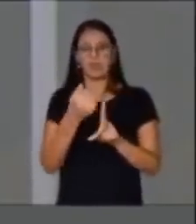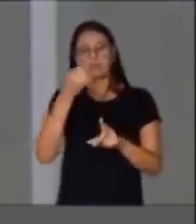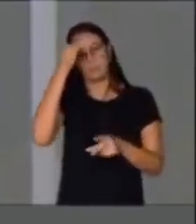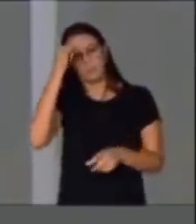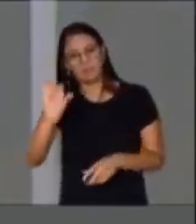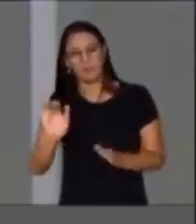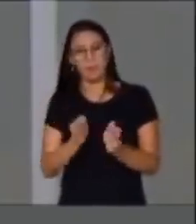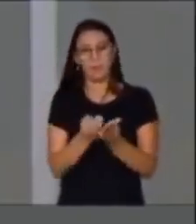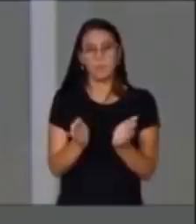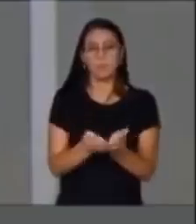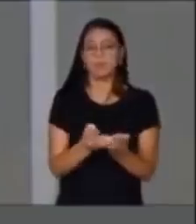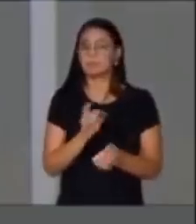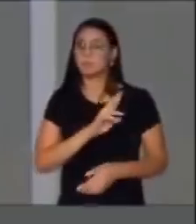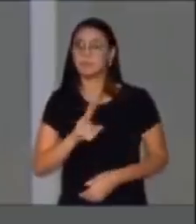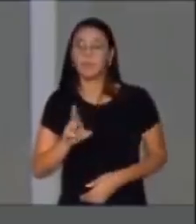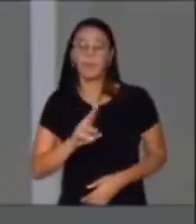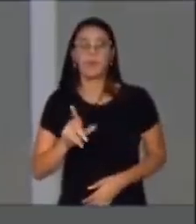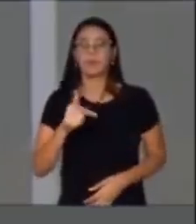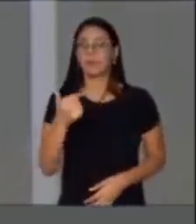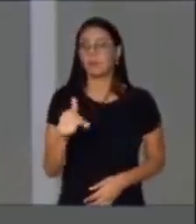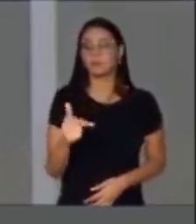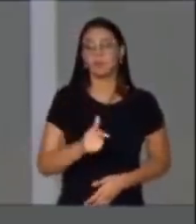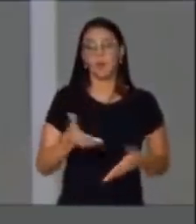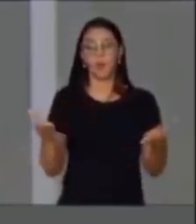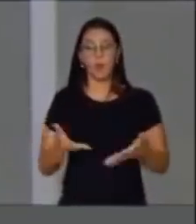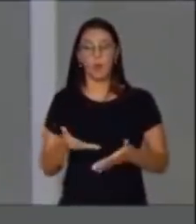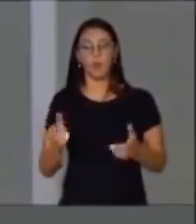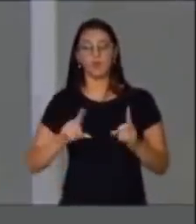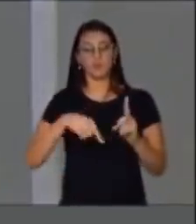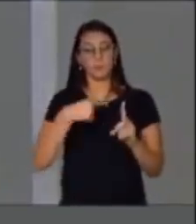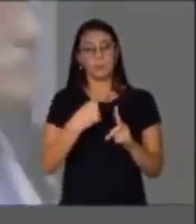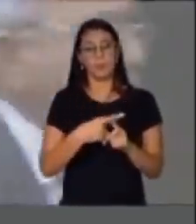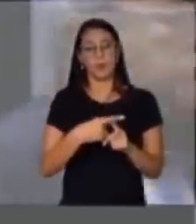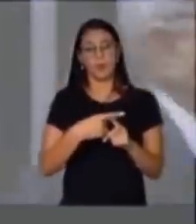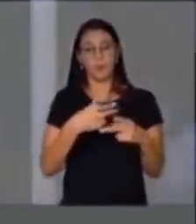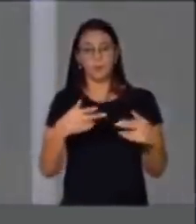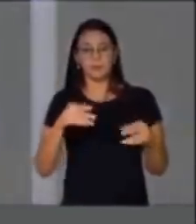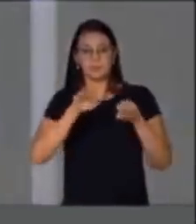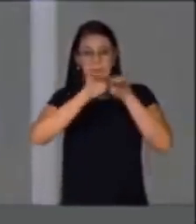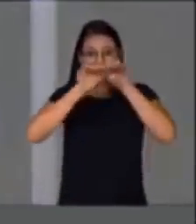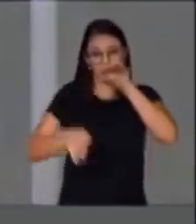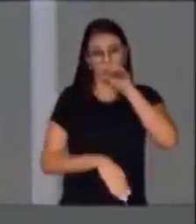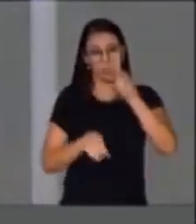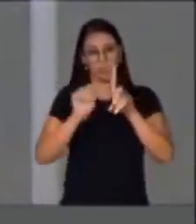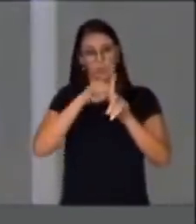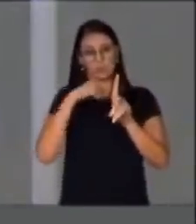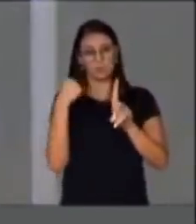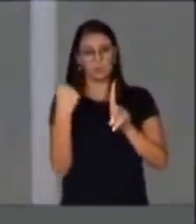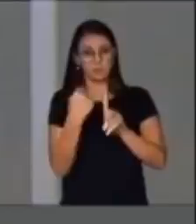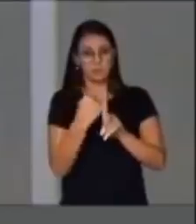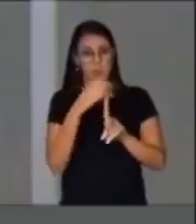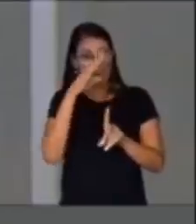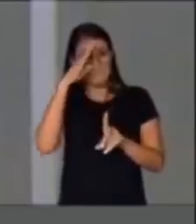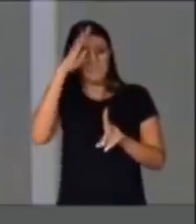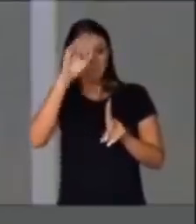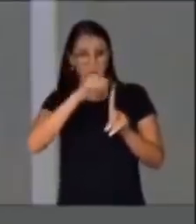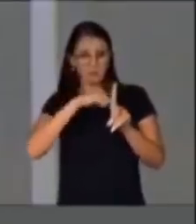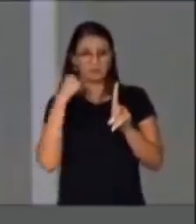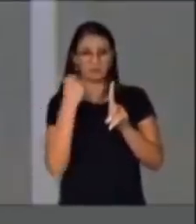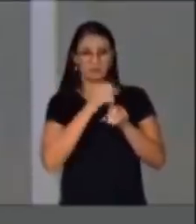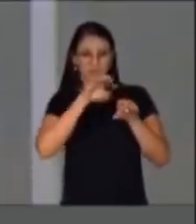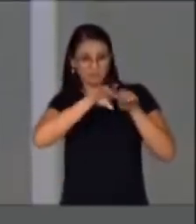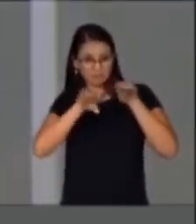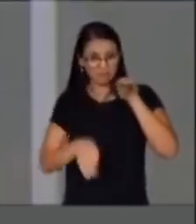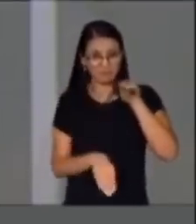à pobreza. Não existe hoje maior causador de desigualdade social, maior causador